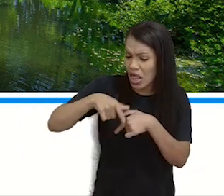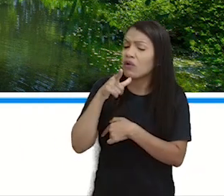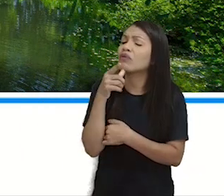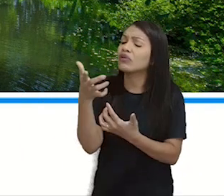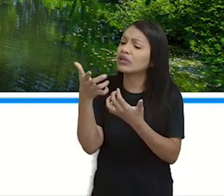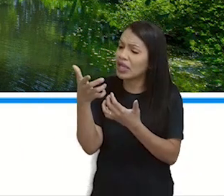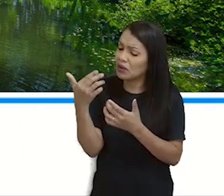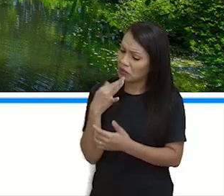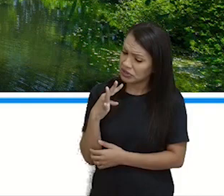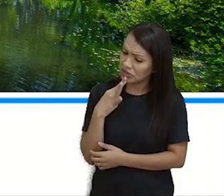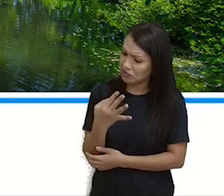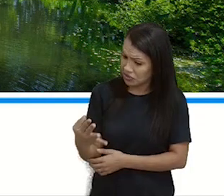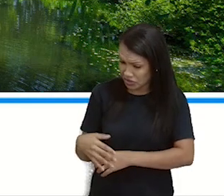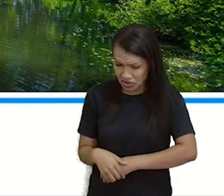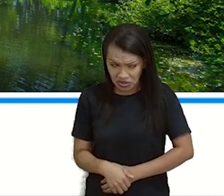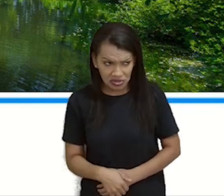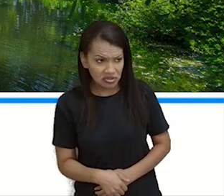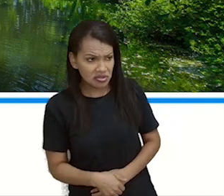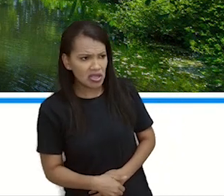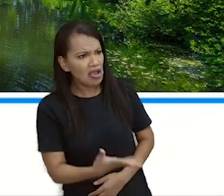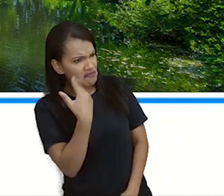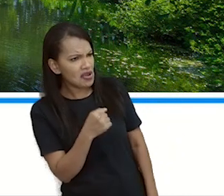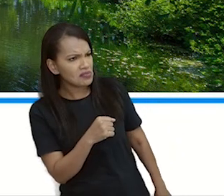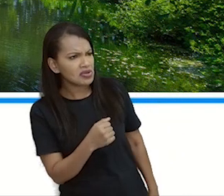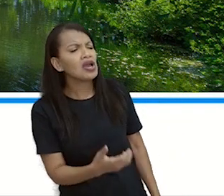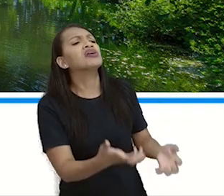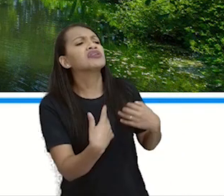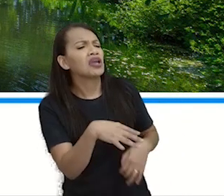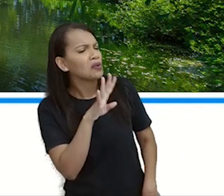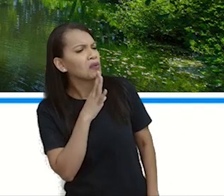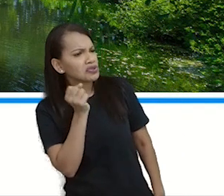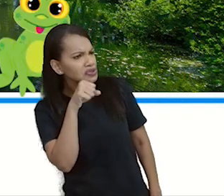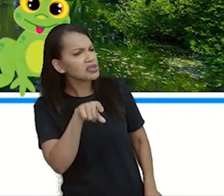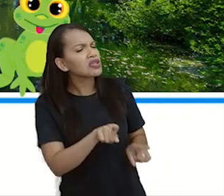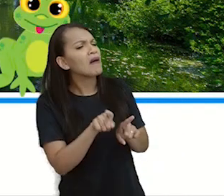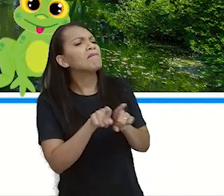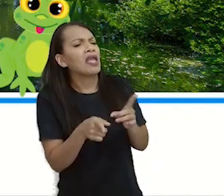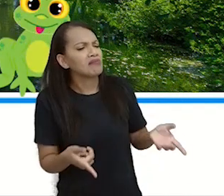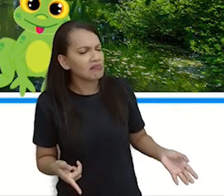você. O sapo disse, vamos lá, eu quero conhecê-lo também.